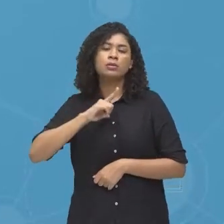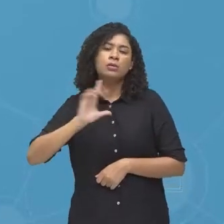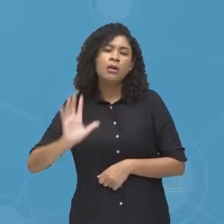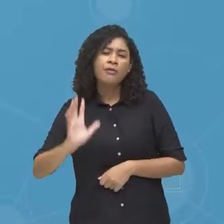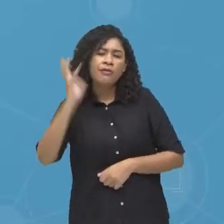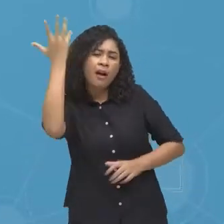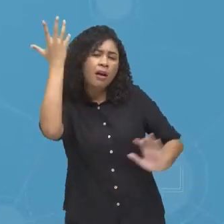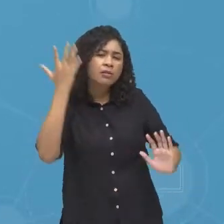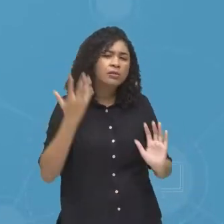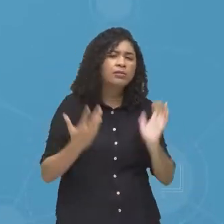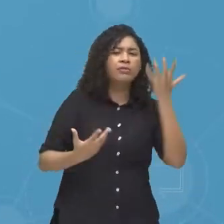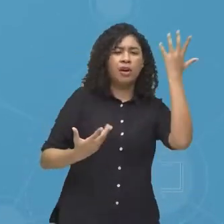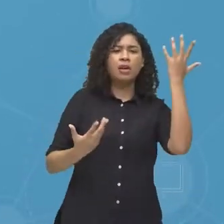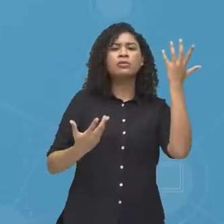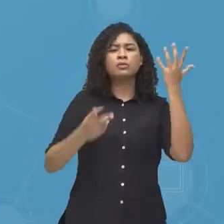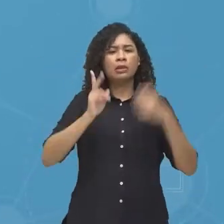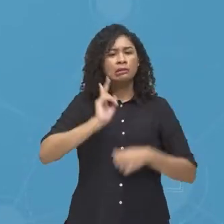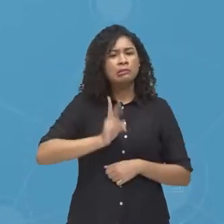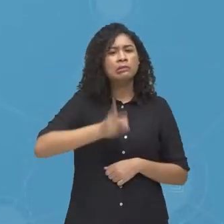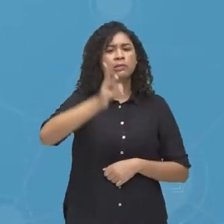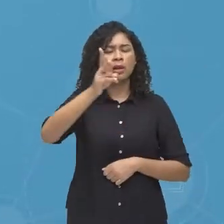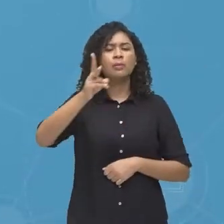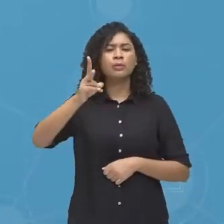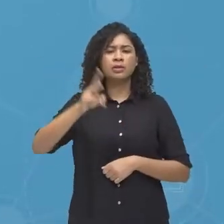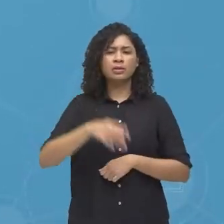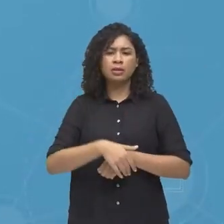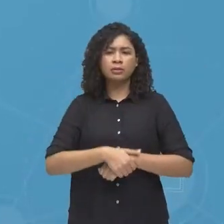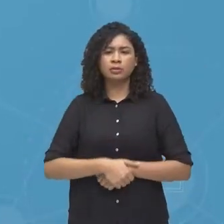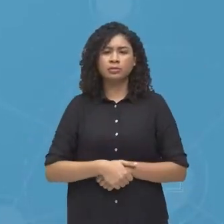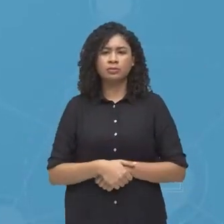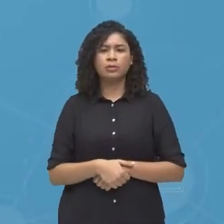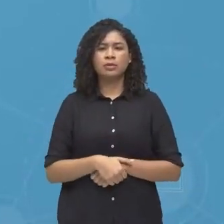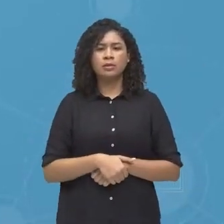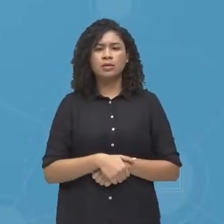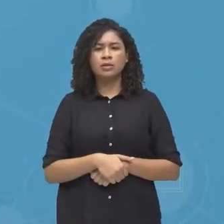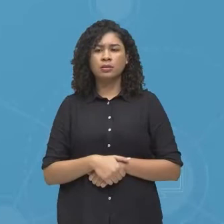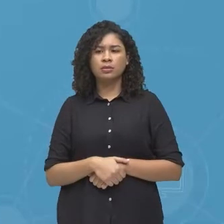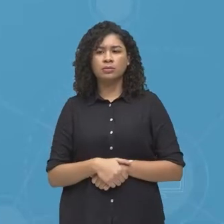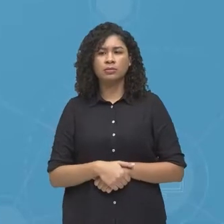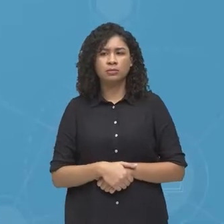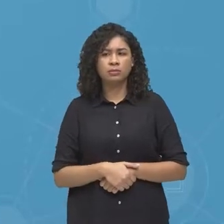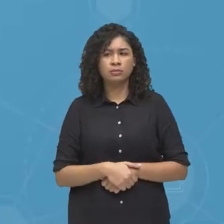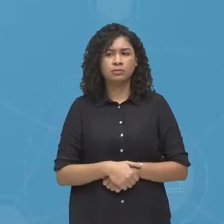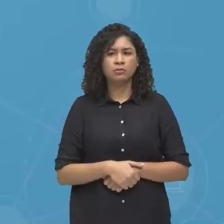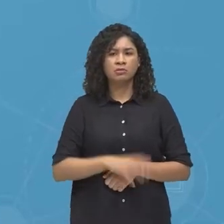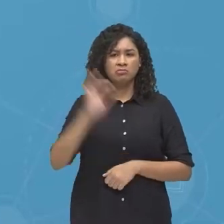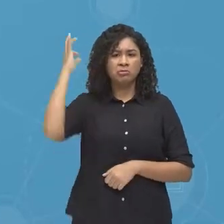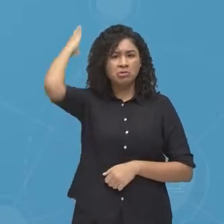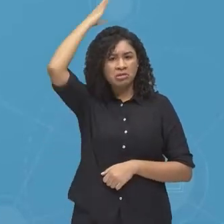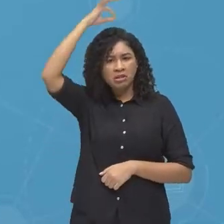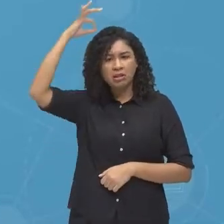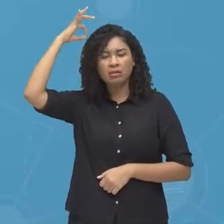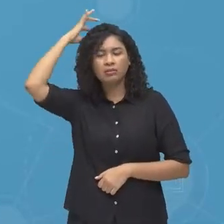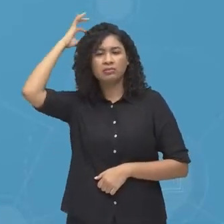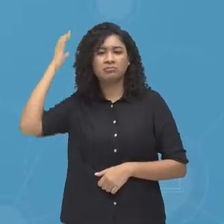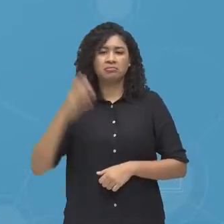de santos, né? E muitas das vezes essas celebrações das festas de santo popular,